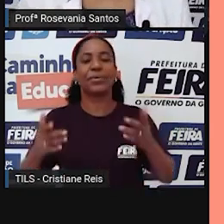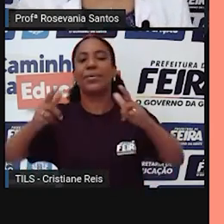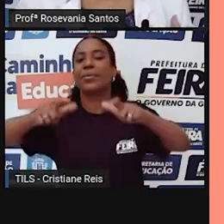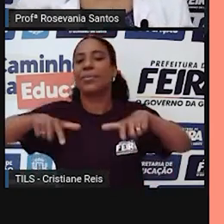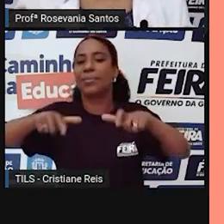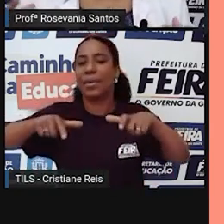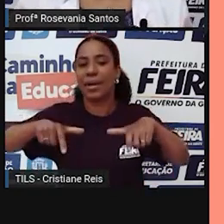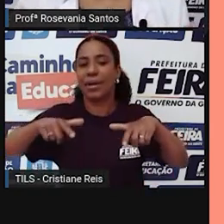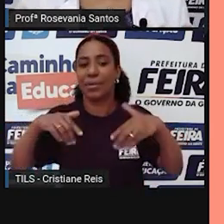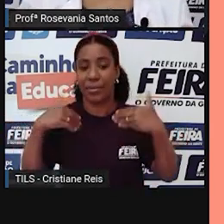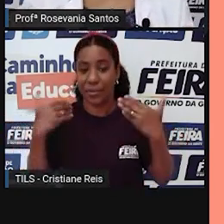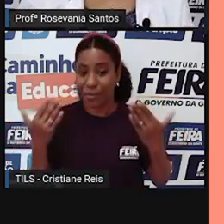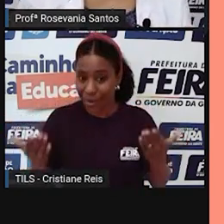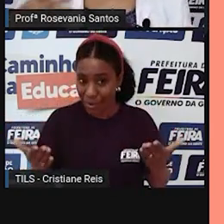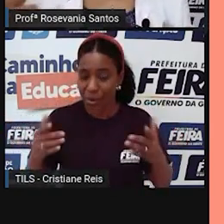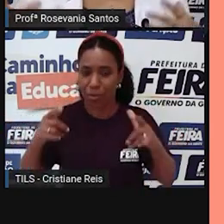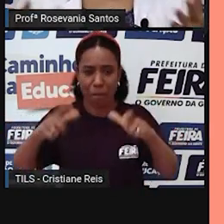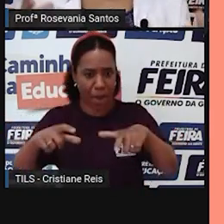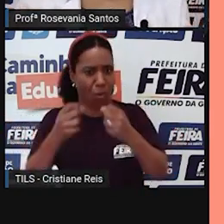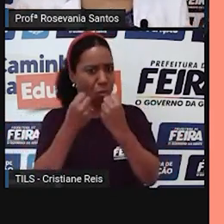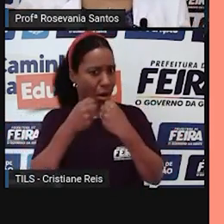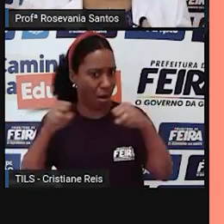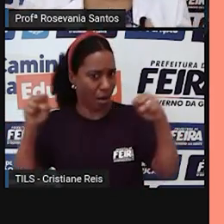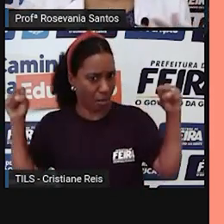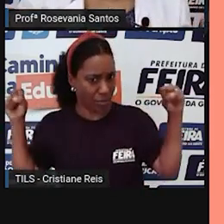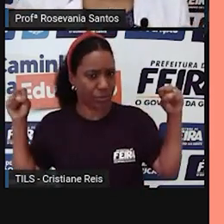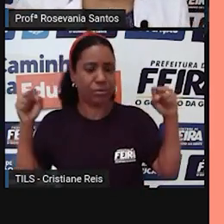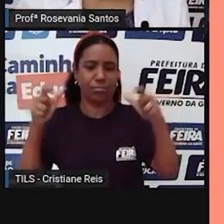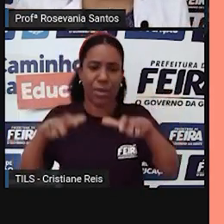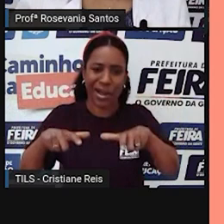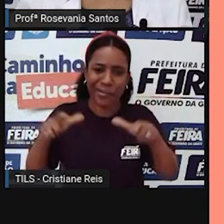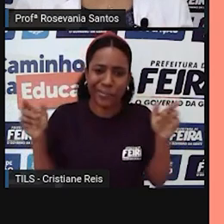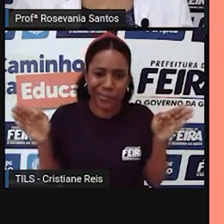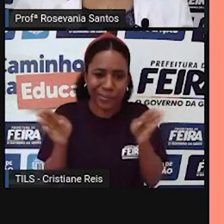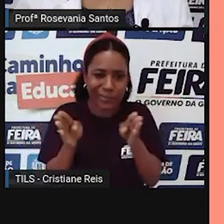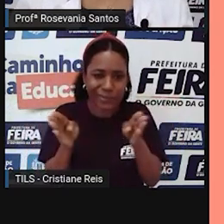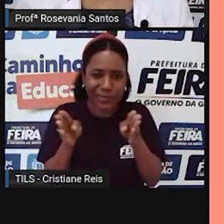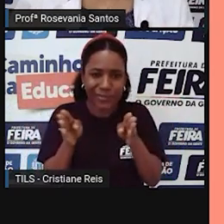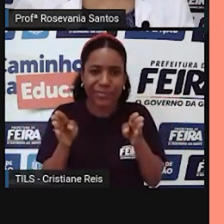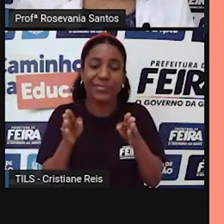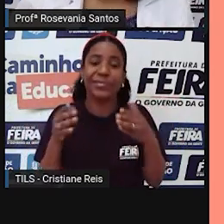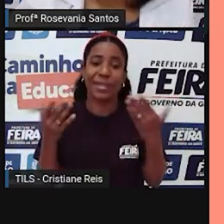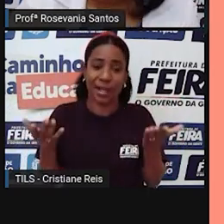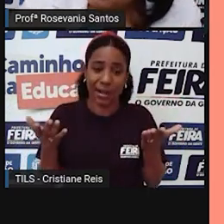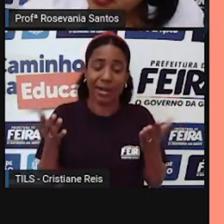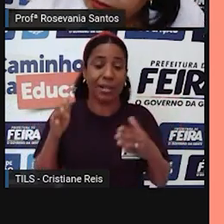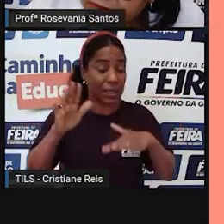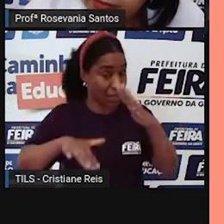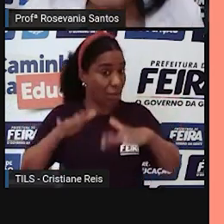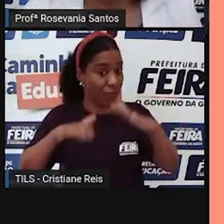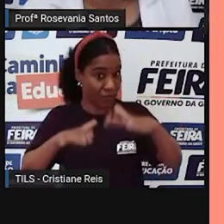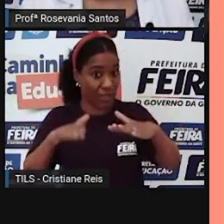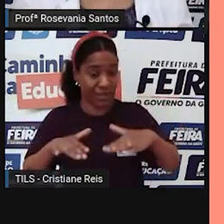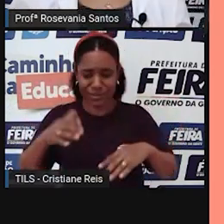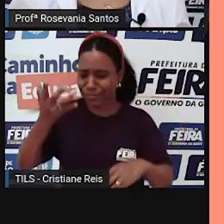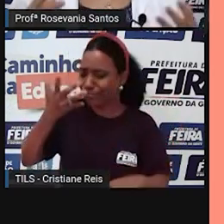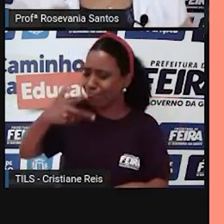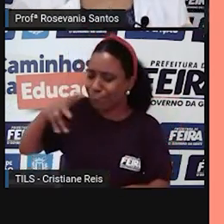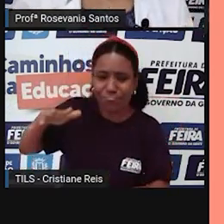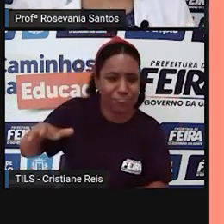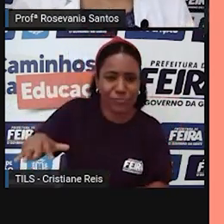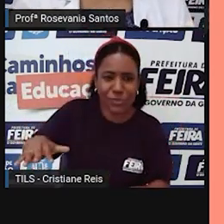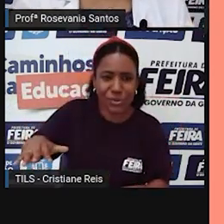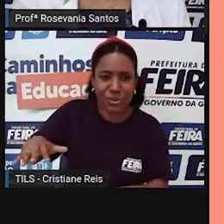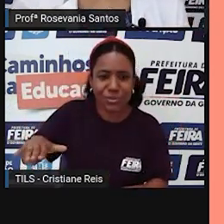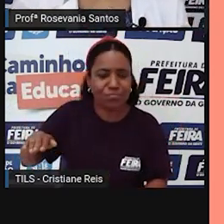porque alguns são até pequenos, ou se tiver qualquer problema assim de desorientação, aí o pessoal pergunta: onde é que você mora, meu bem? E aí